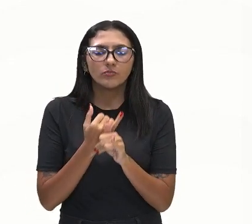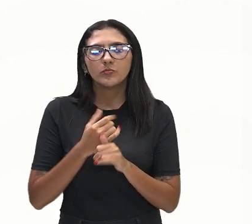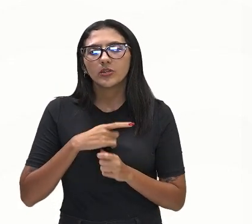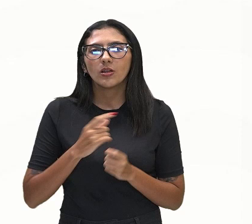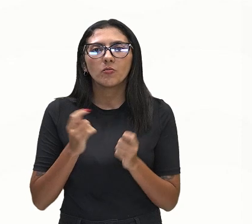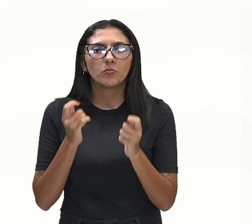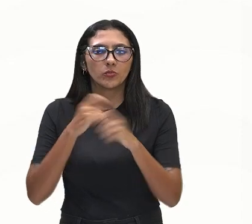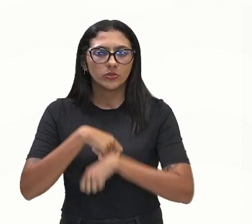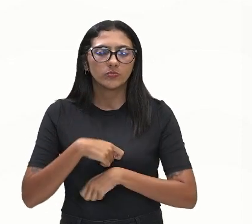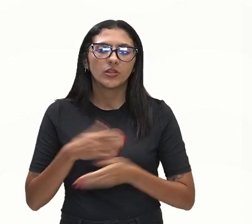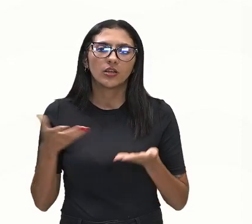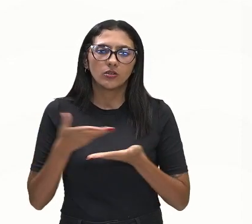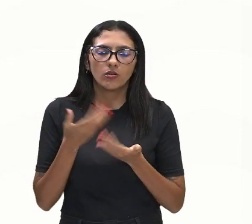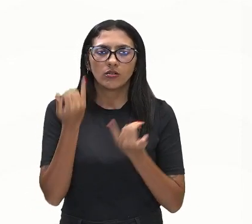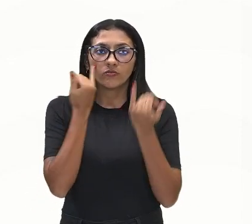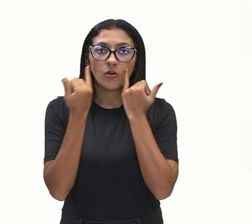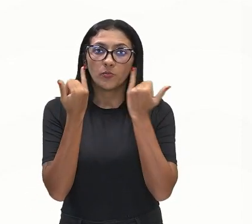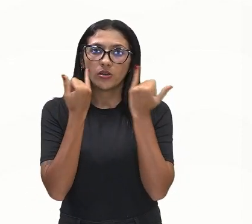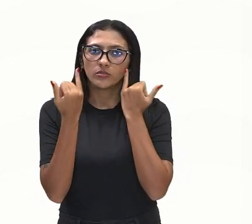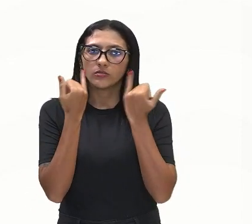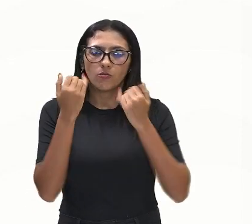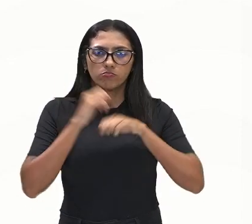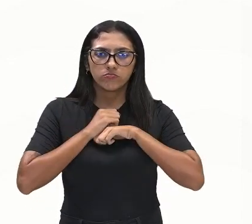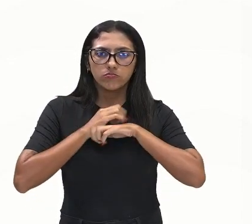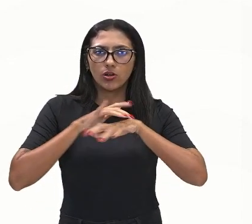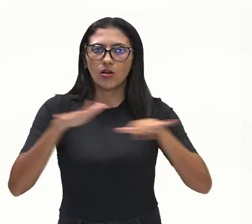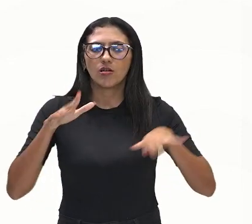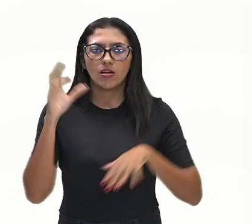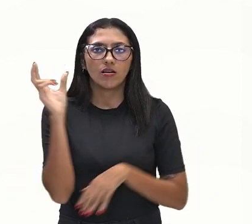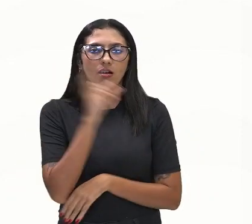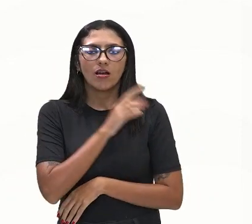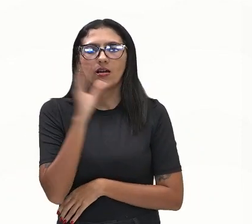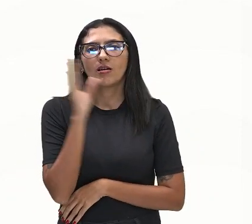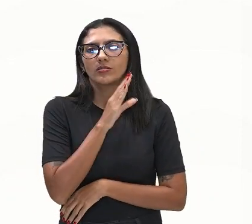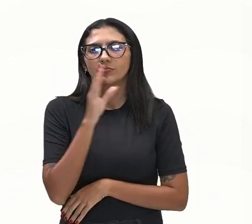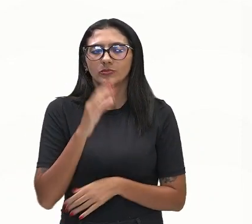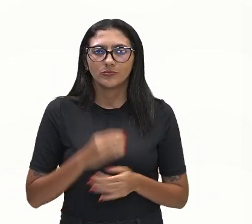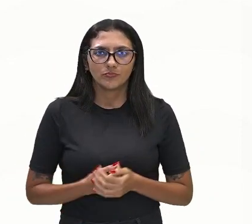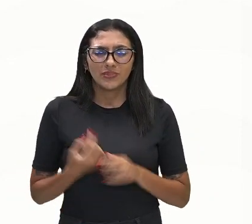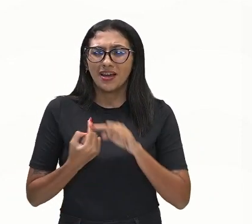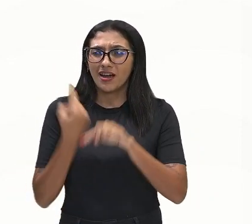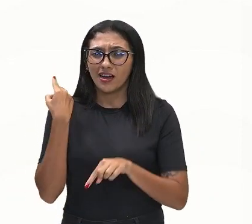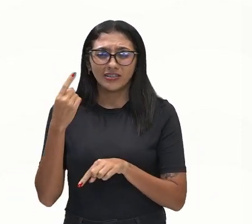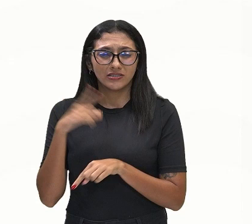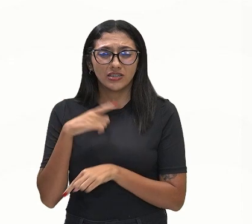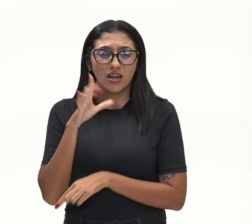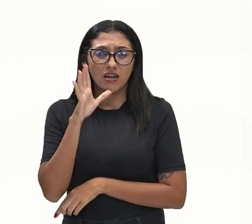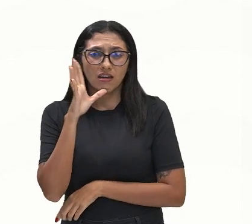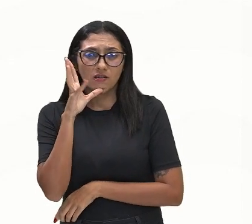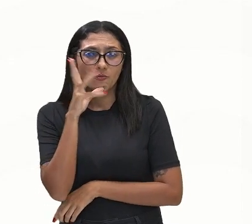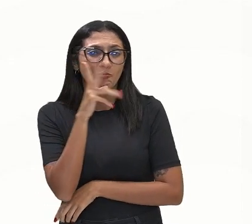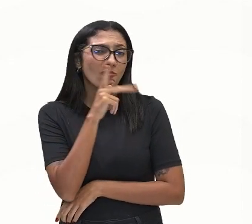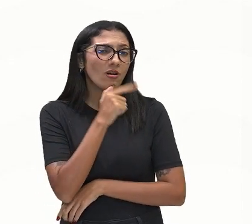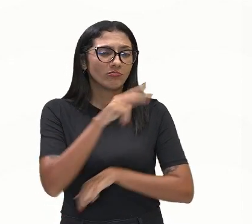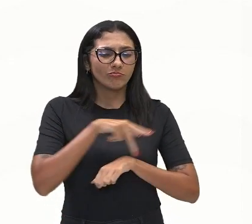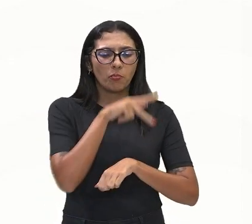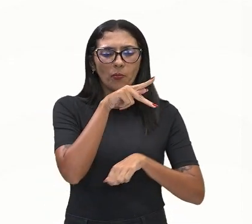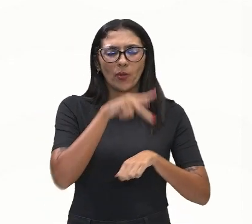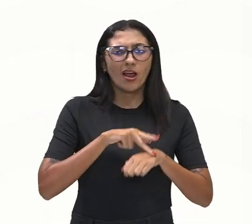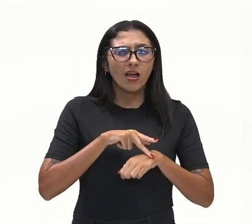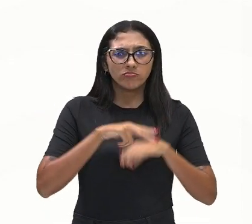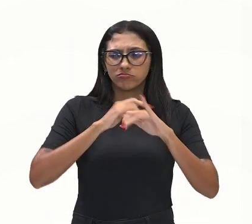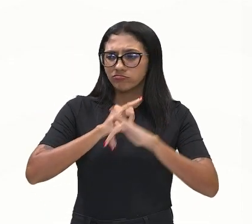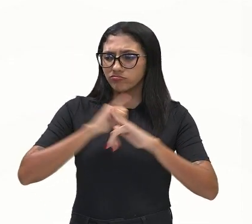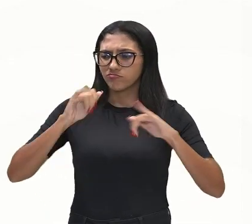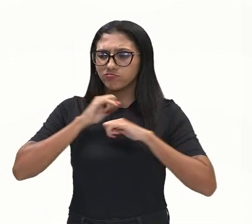informação viaje muito mais rápido do que antes. O que antes levaria semanas para sair de um país uma determinada notícia, hoje